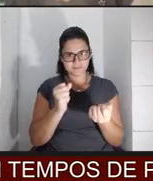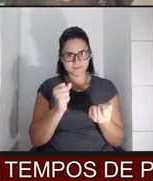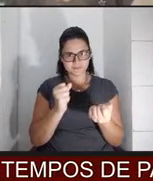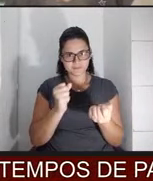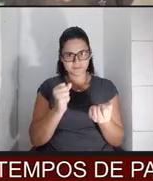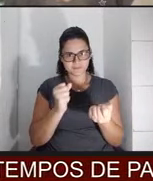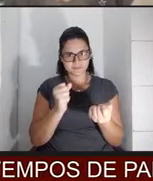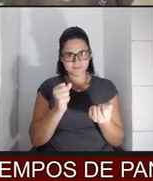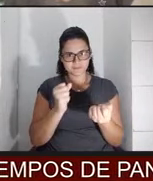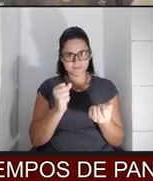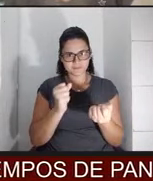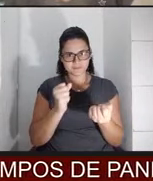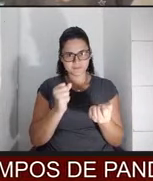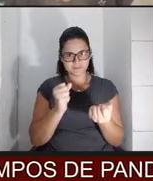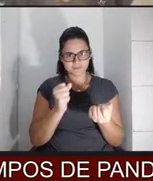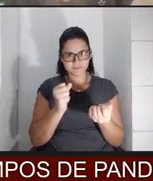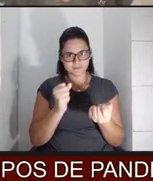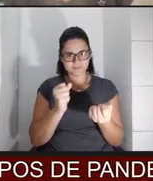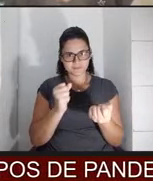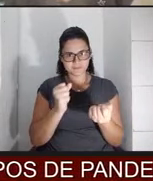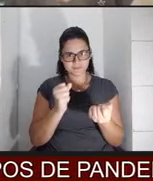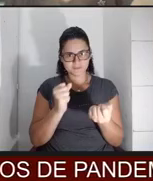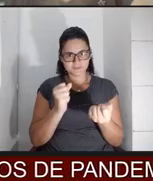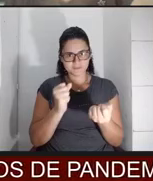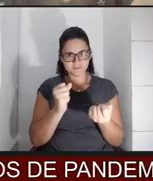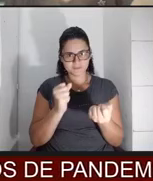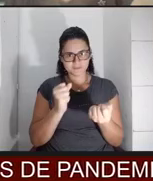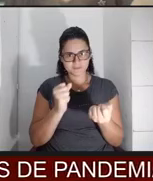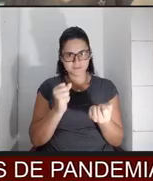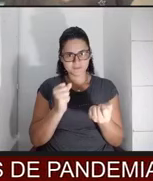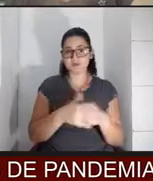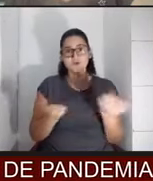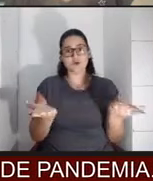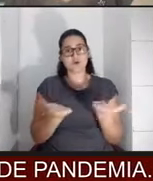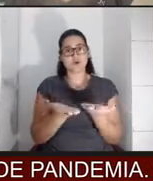a todos e todas. Hoje, dia